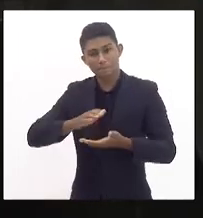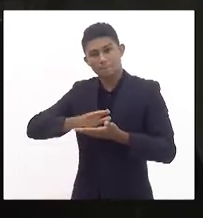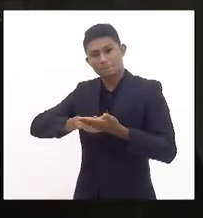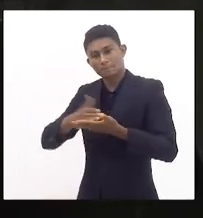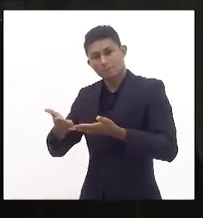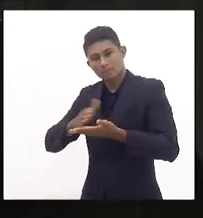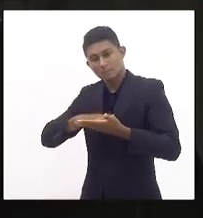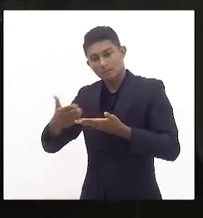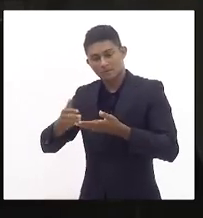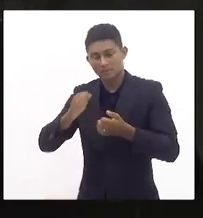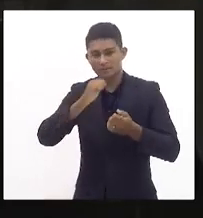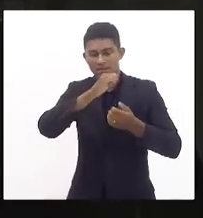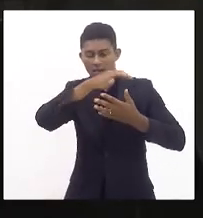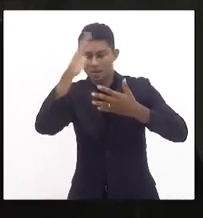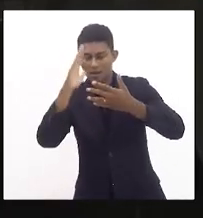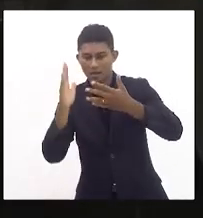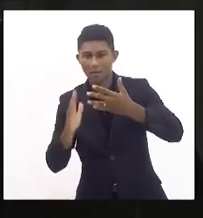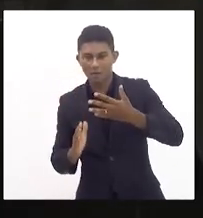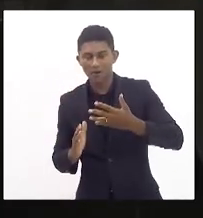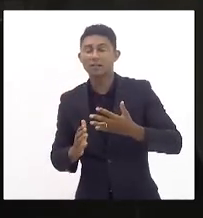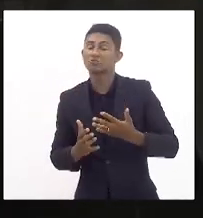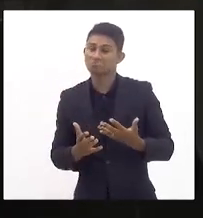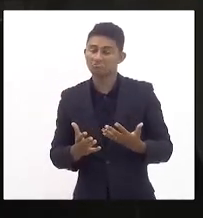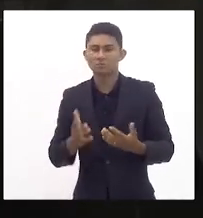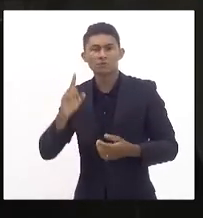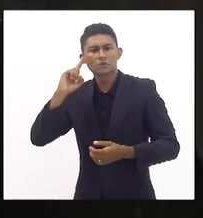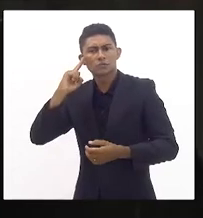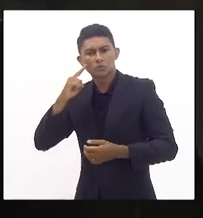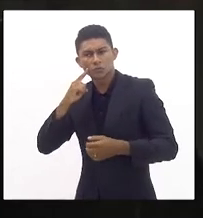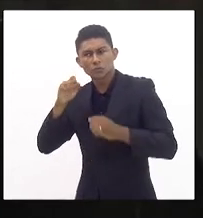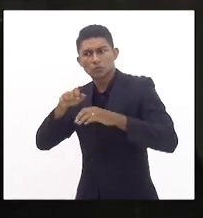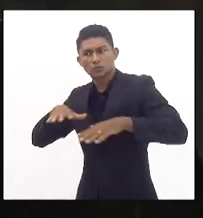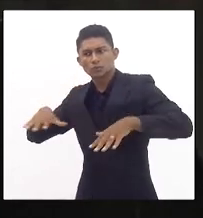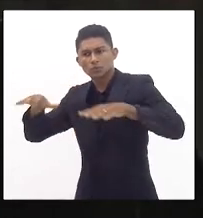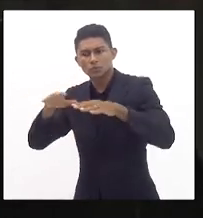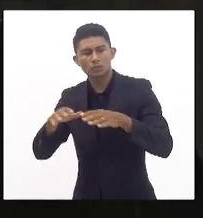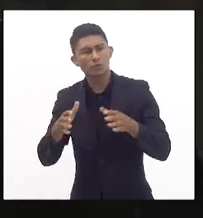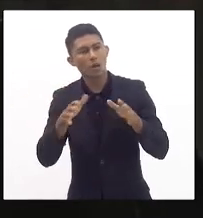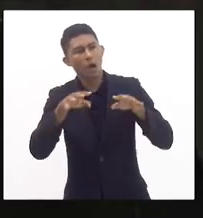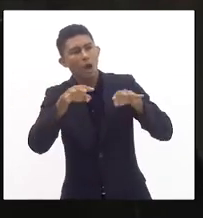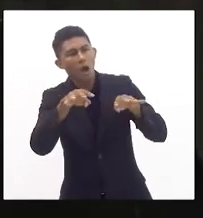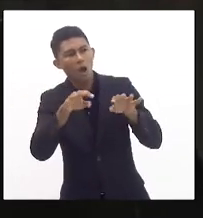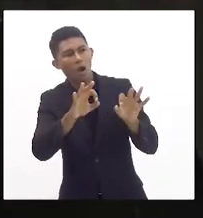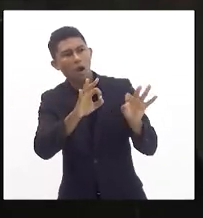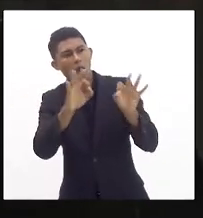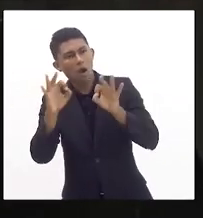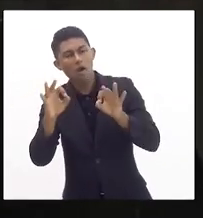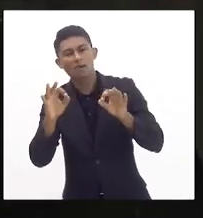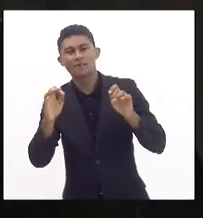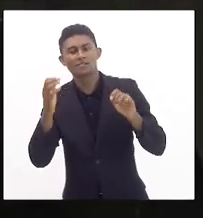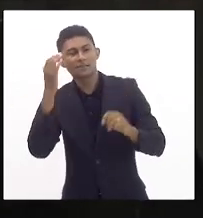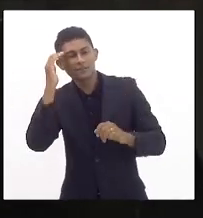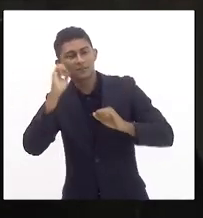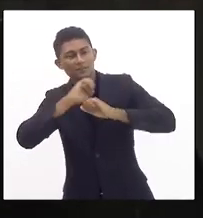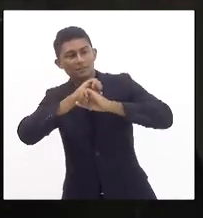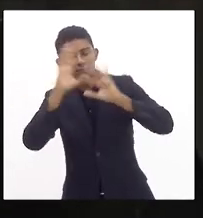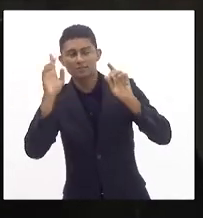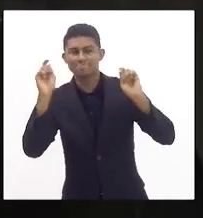da linguagem de Libras, que leva a nossa voz aos